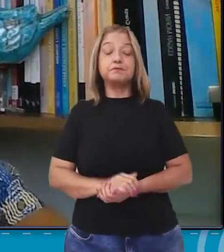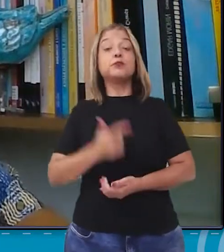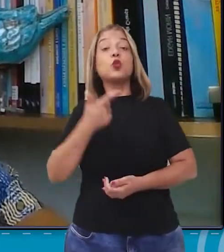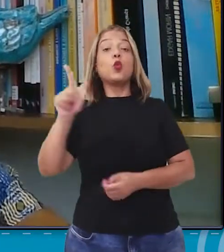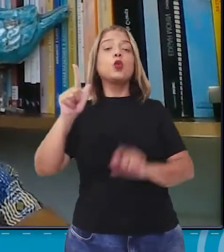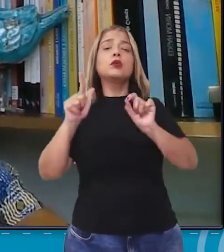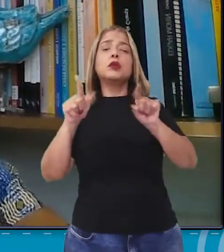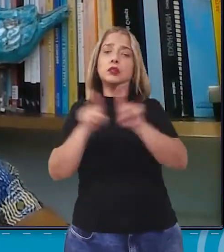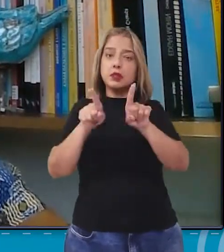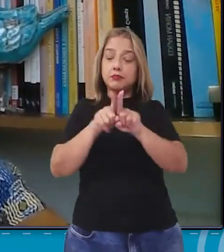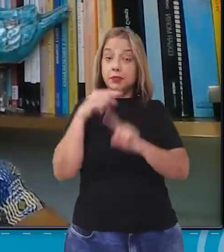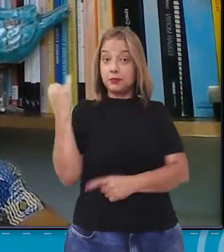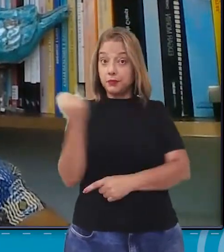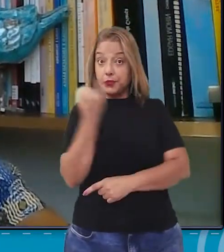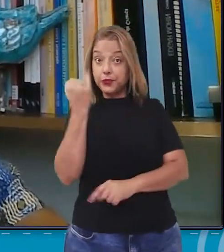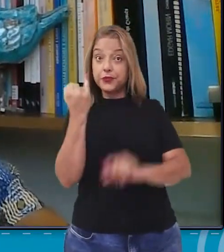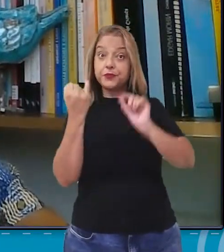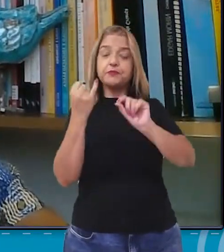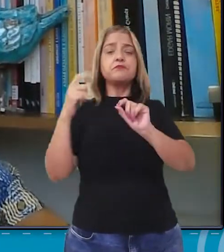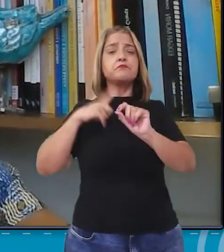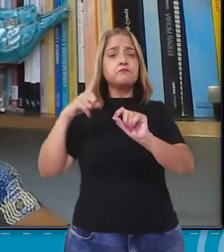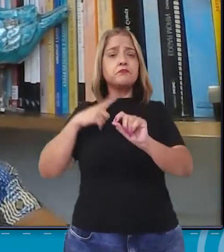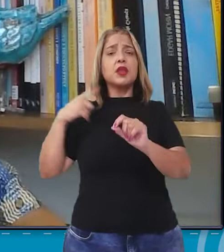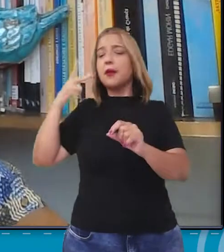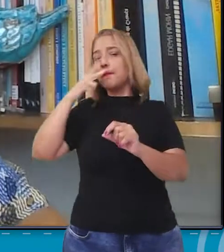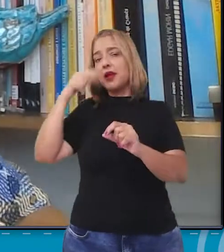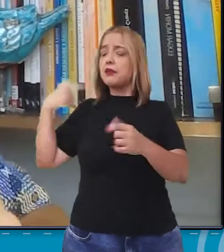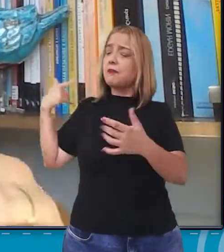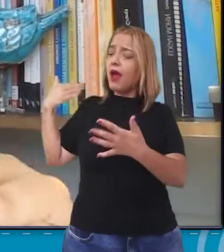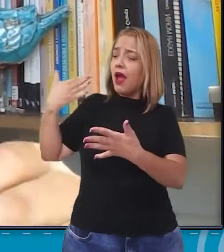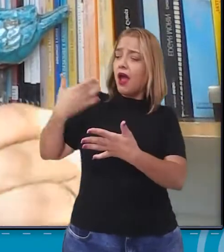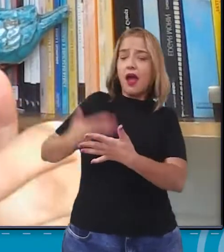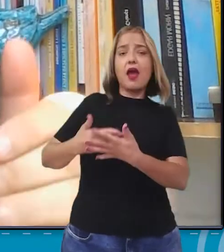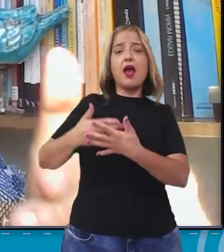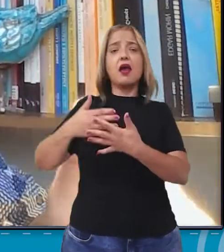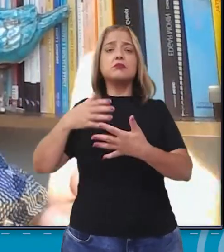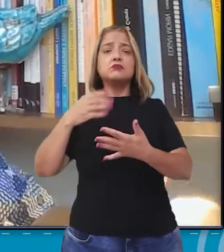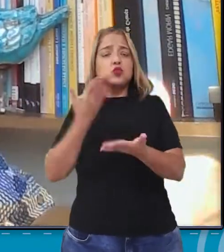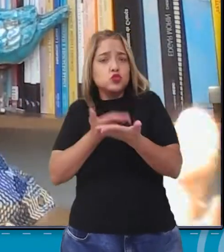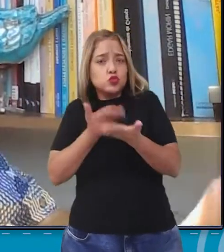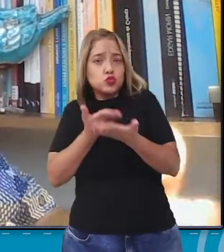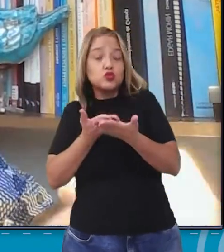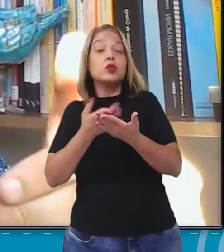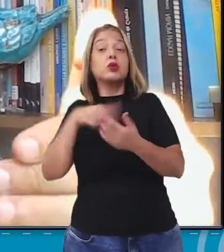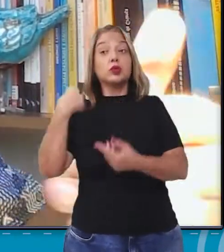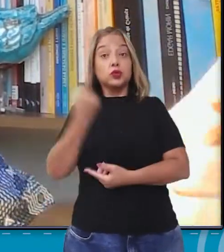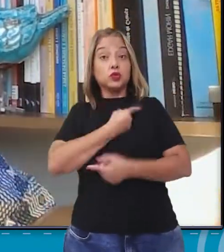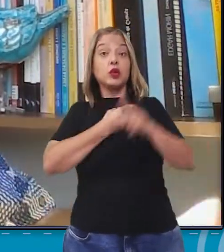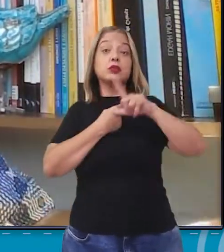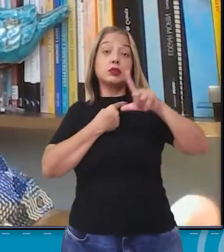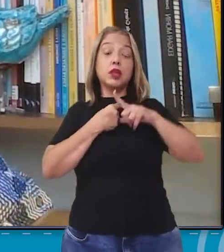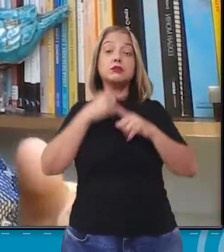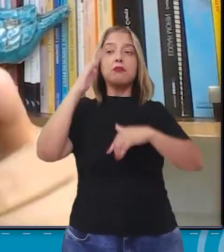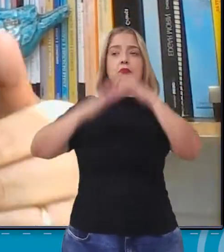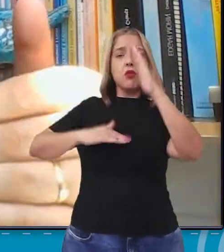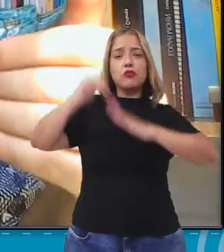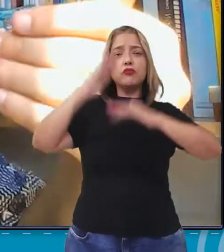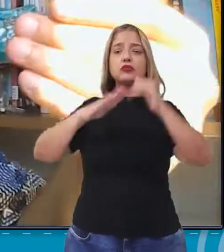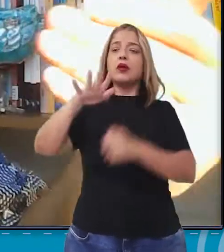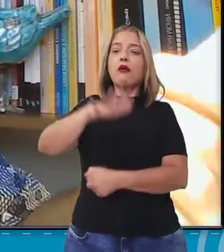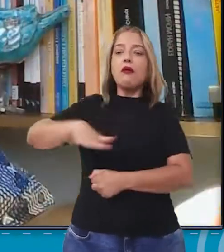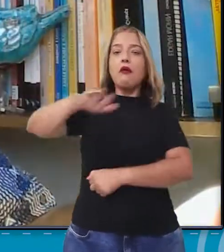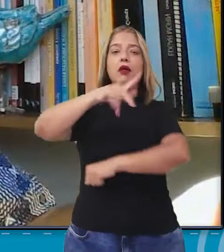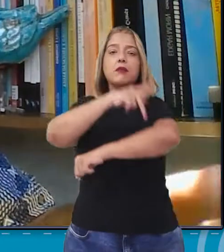coisa importante é que ao longo da nossa formação, a gente teve, principalmente aos profissionais que são do campo da